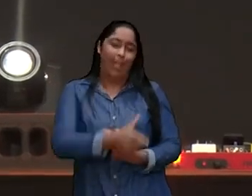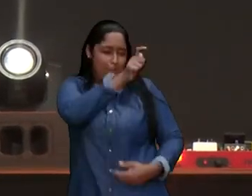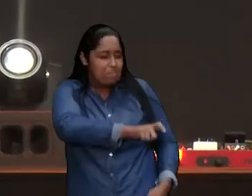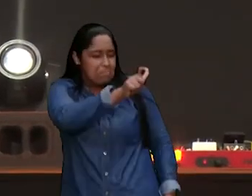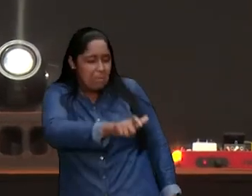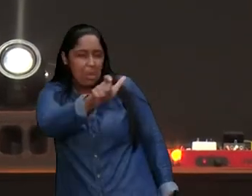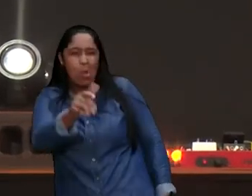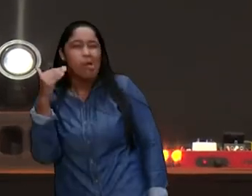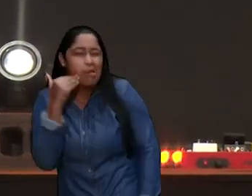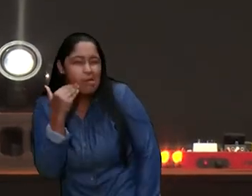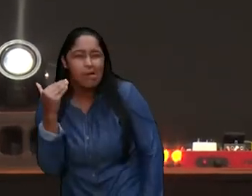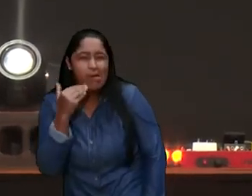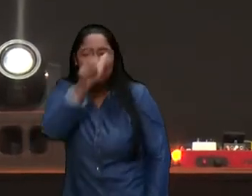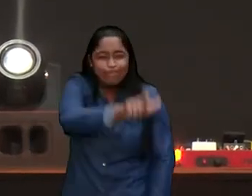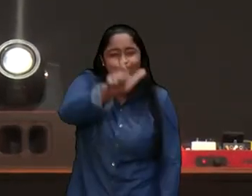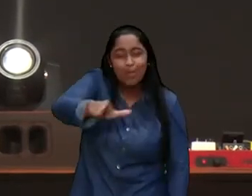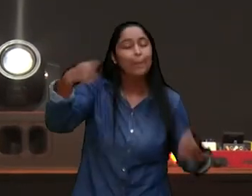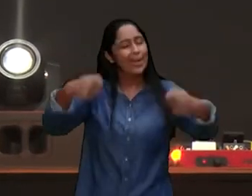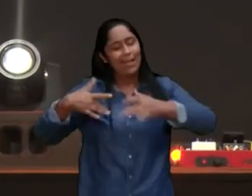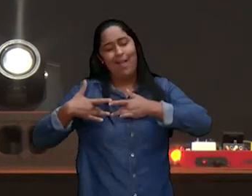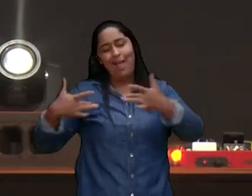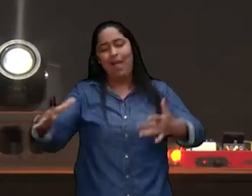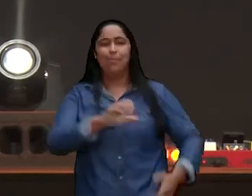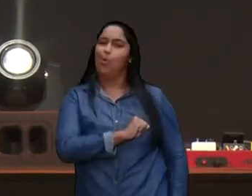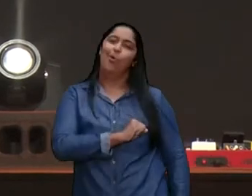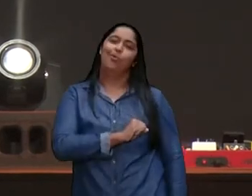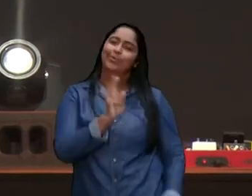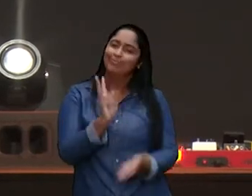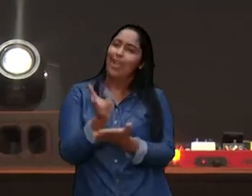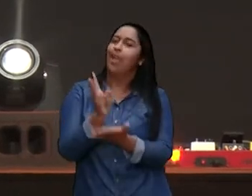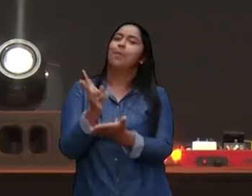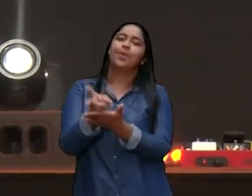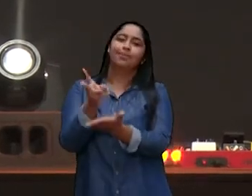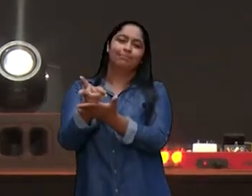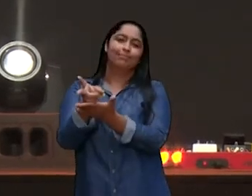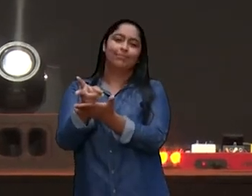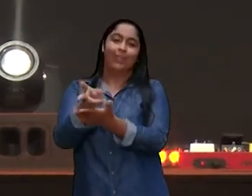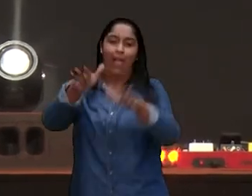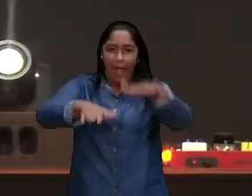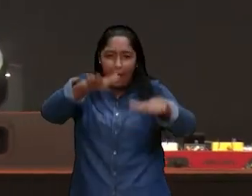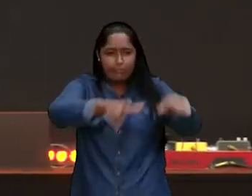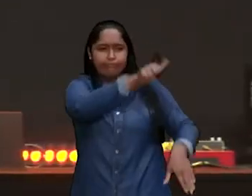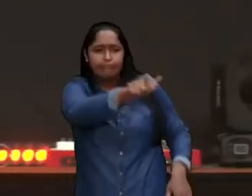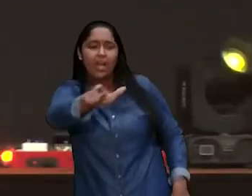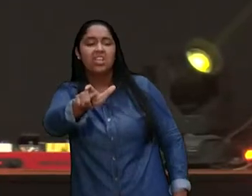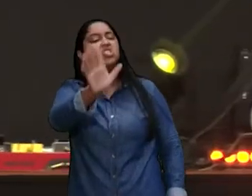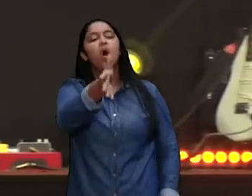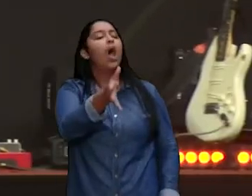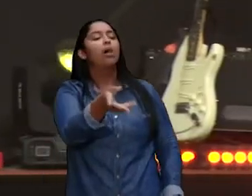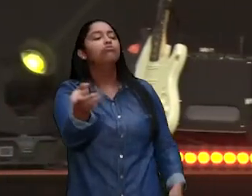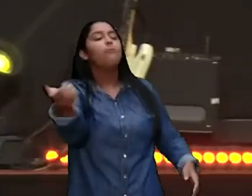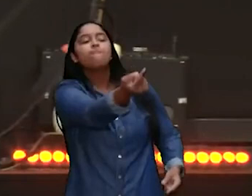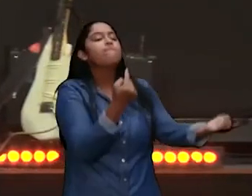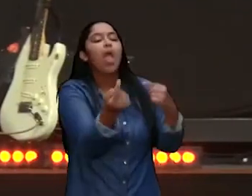tem direito a daqui dentro nós temos ter paciência e amor o que muita gente que é que todo mundo que tá aqui dentro já tem direito tá